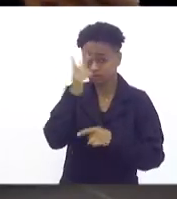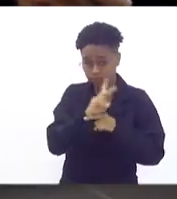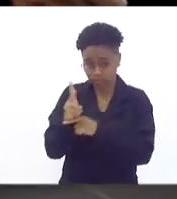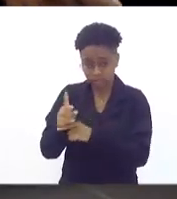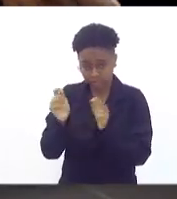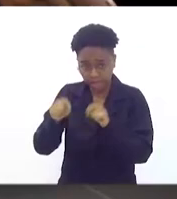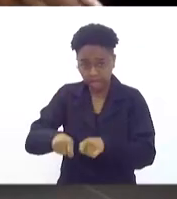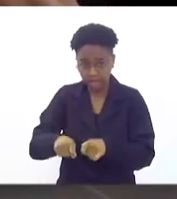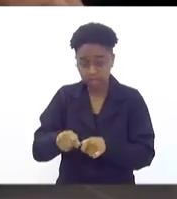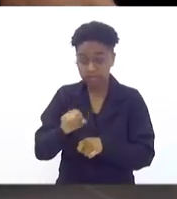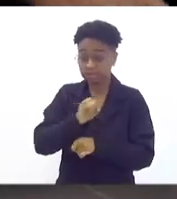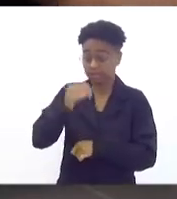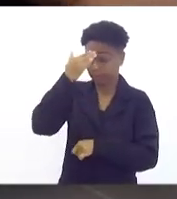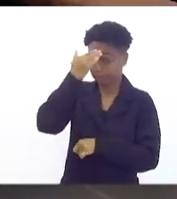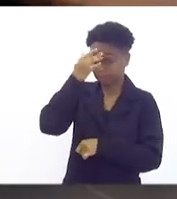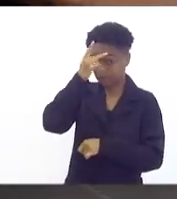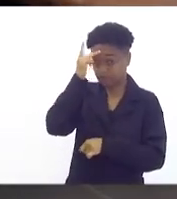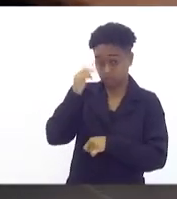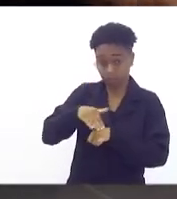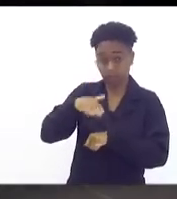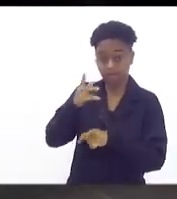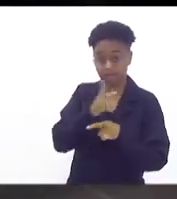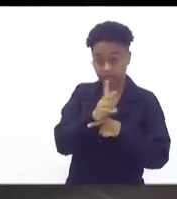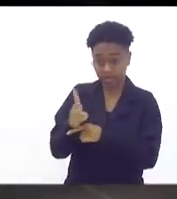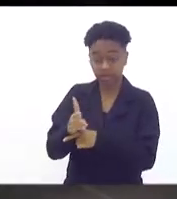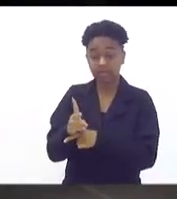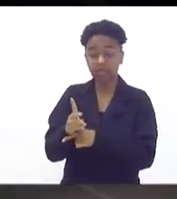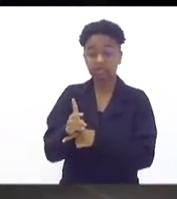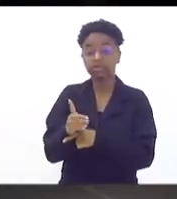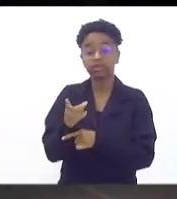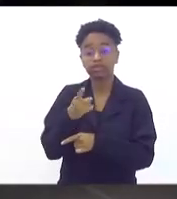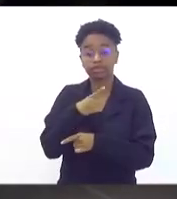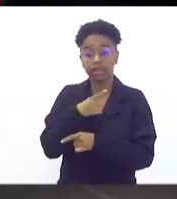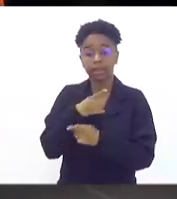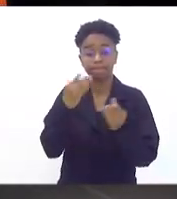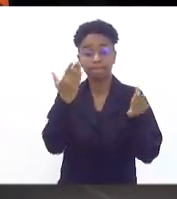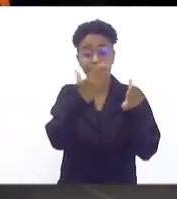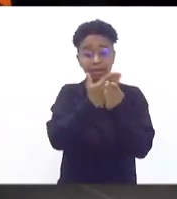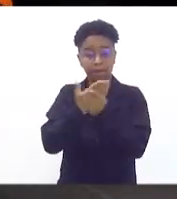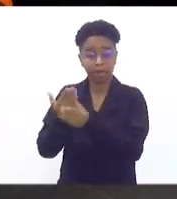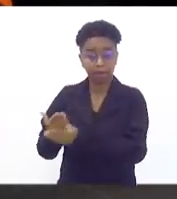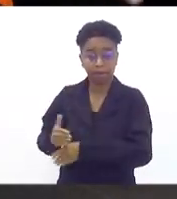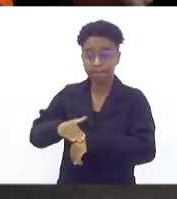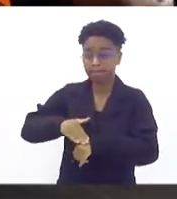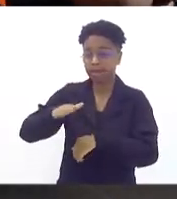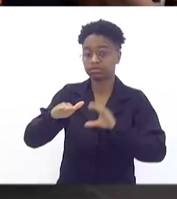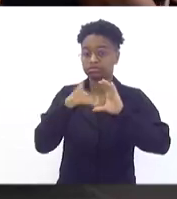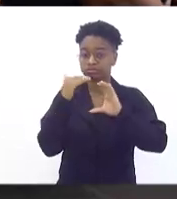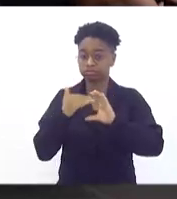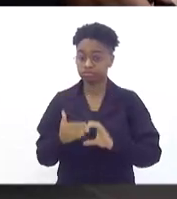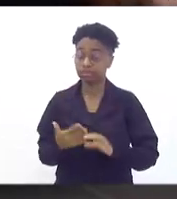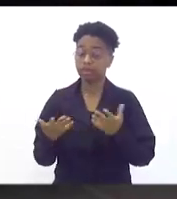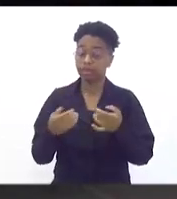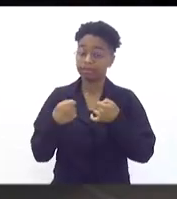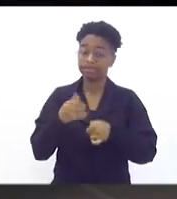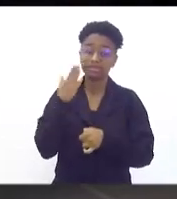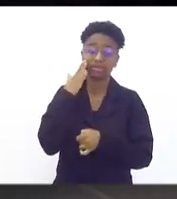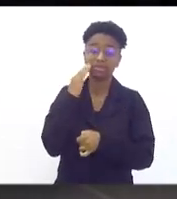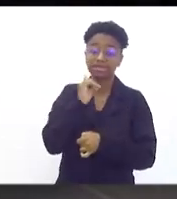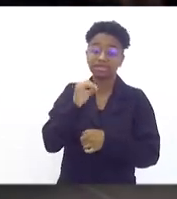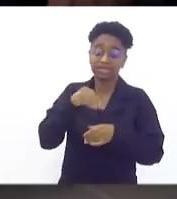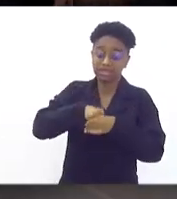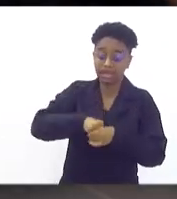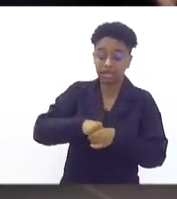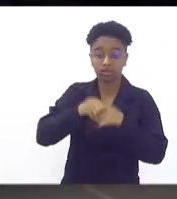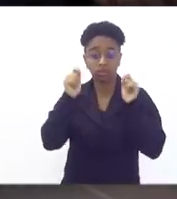a gente colocar mais pessoas fiscalizando por dia a gente vai ter um volume maior de processo entrando e a gente tem que saber se no interior da agência a gente